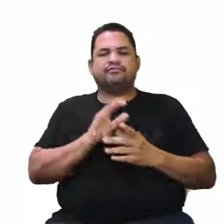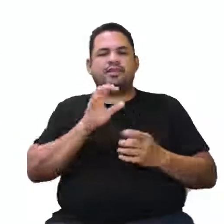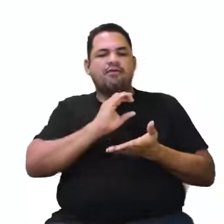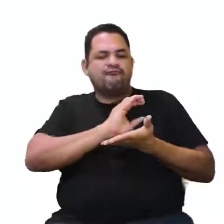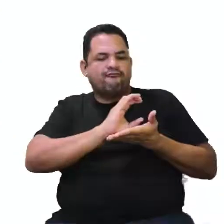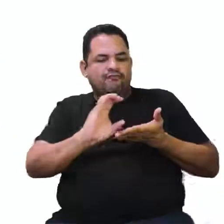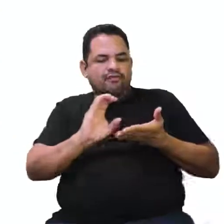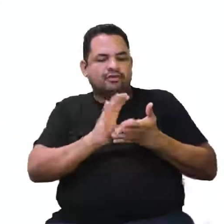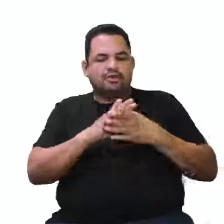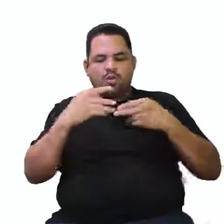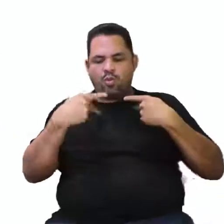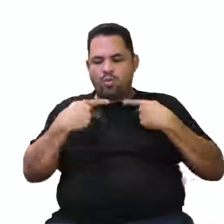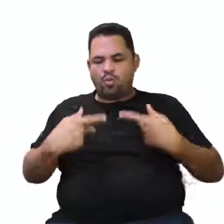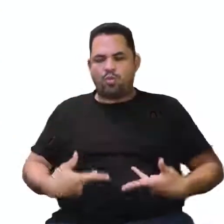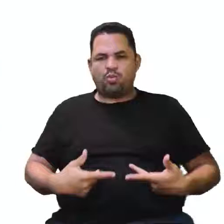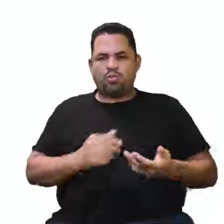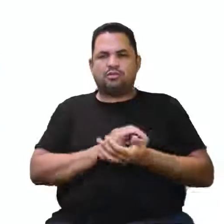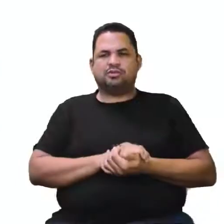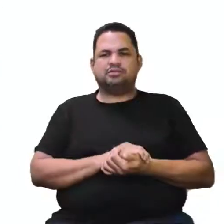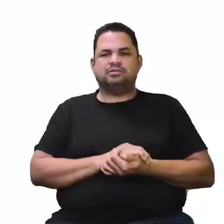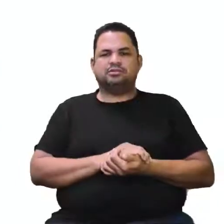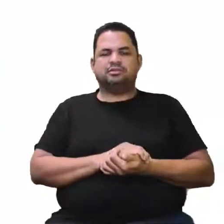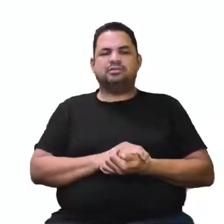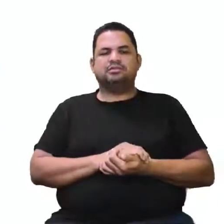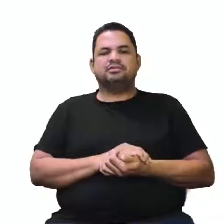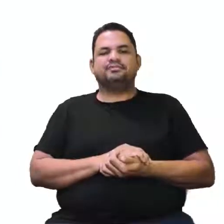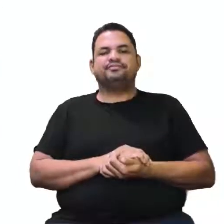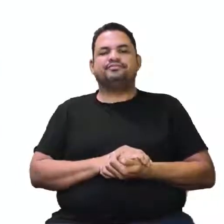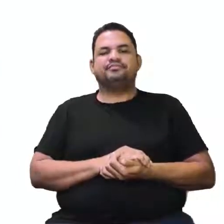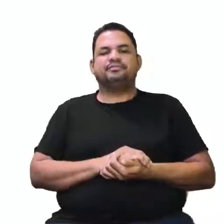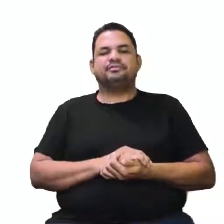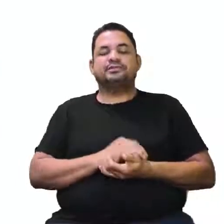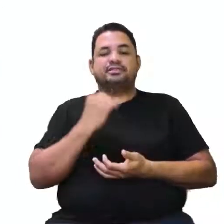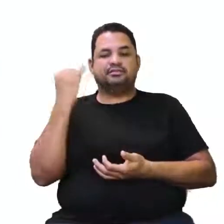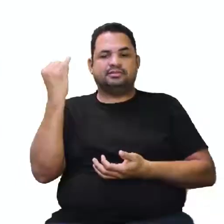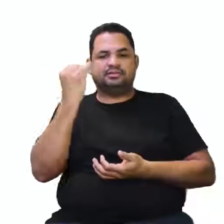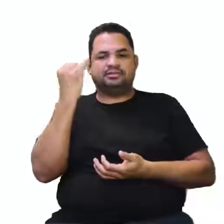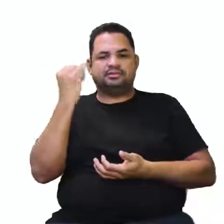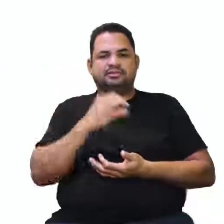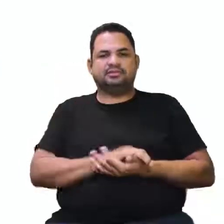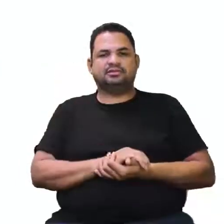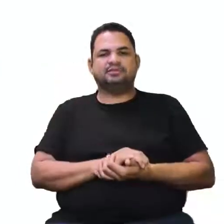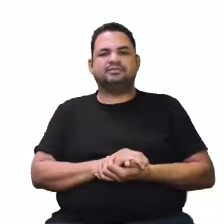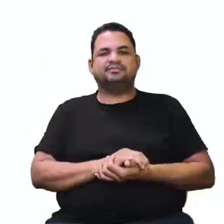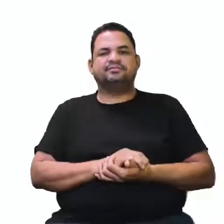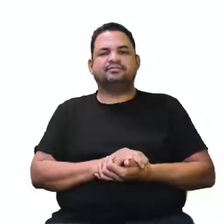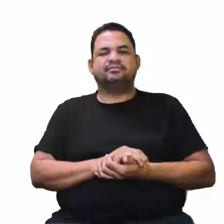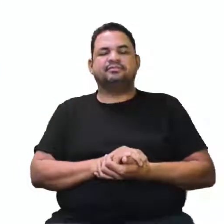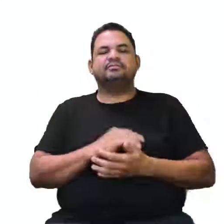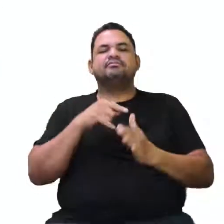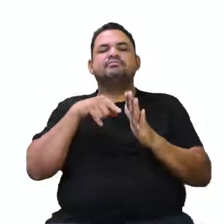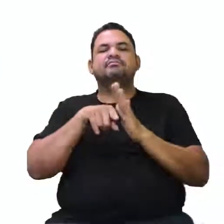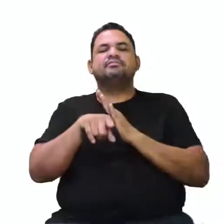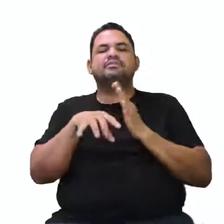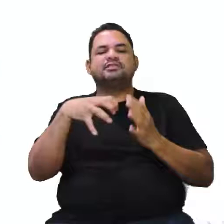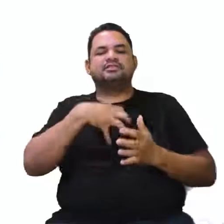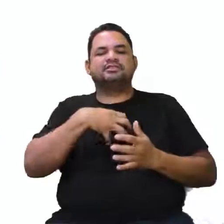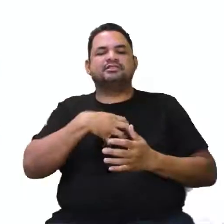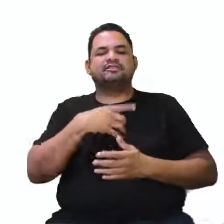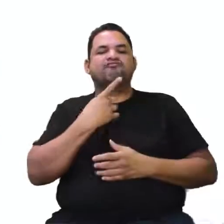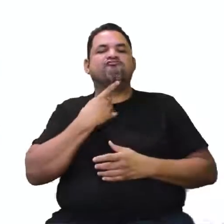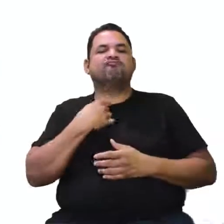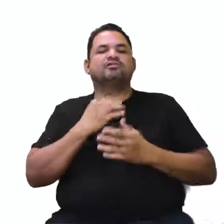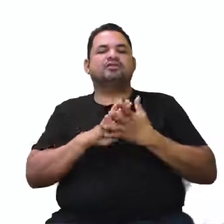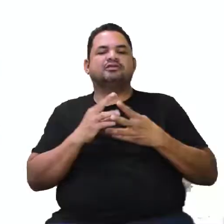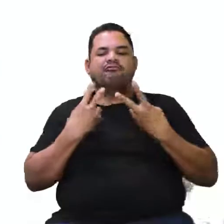investir nisso no meu corpo. Eu vou colocar... Prof, isso aí é bem importante. Olha, eu vou perguntar, a senhora já sentiu vontade de fazer